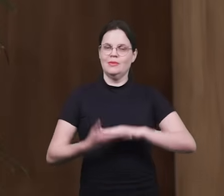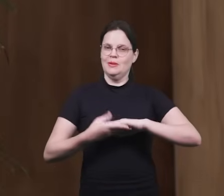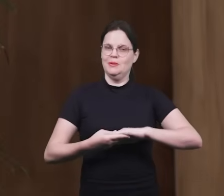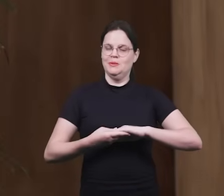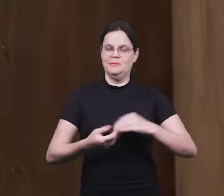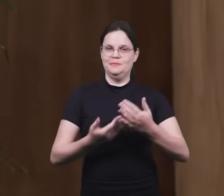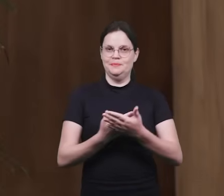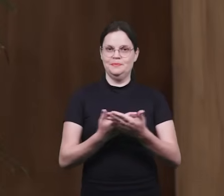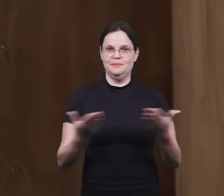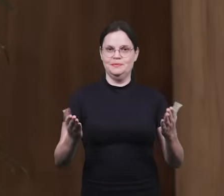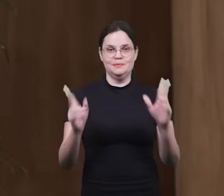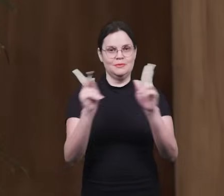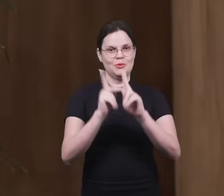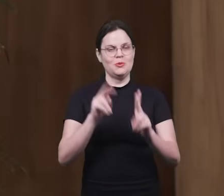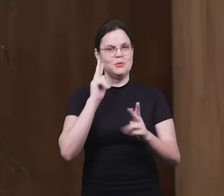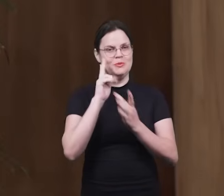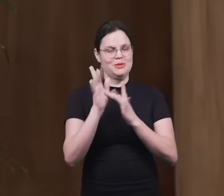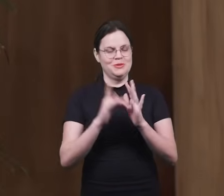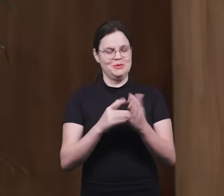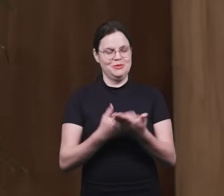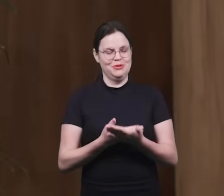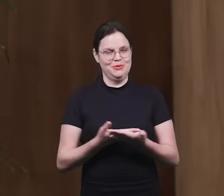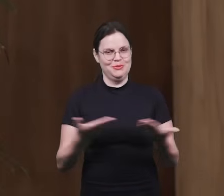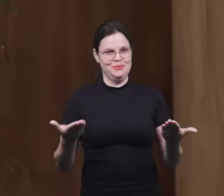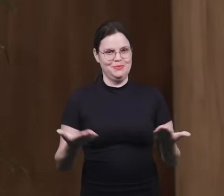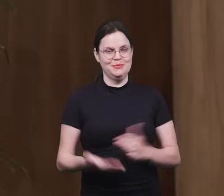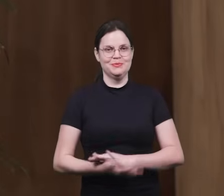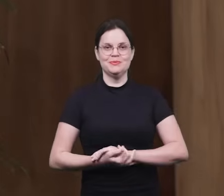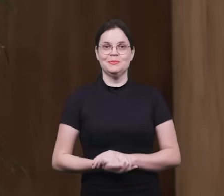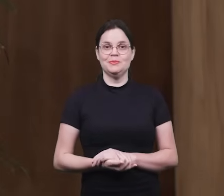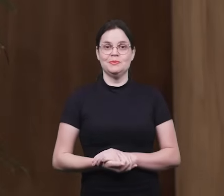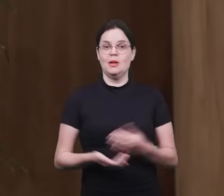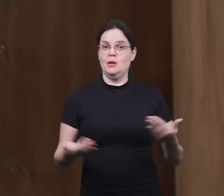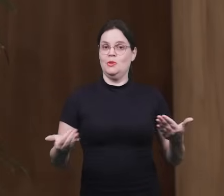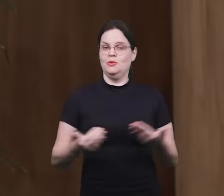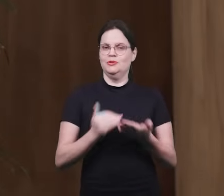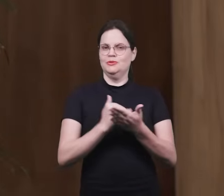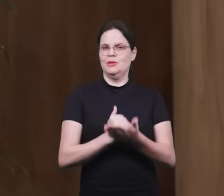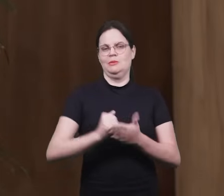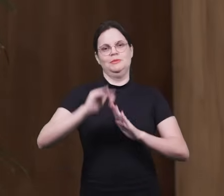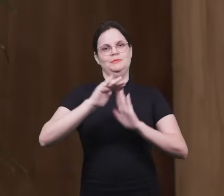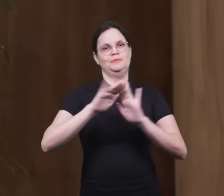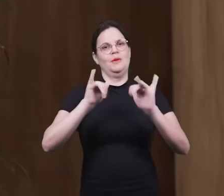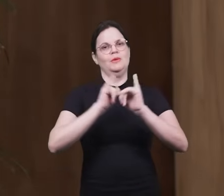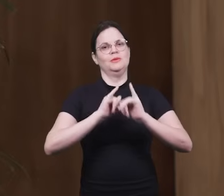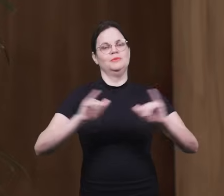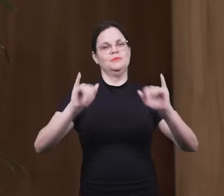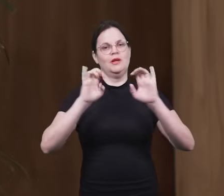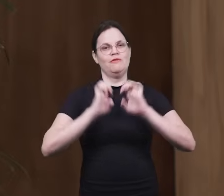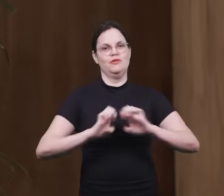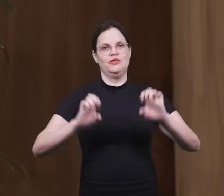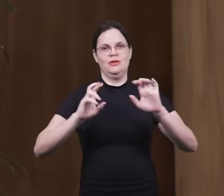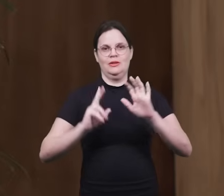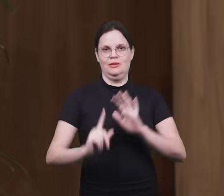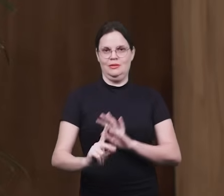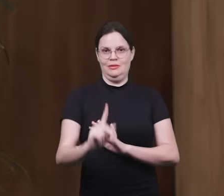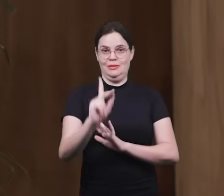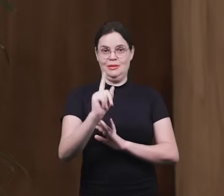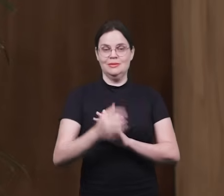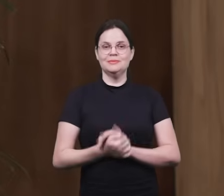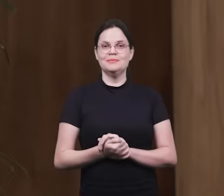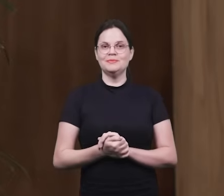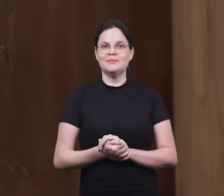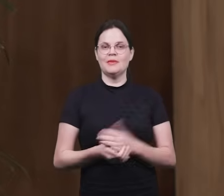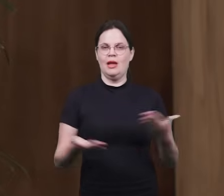Cumprimentamos a todos com a paz do Senhor Jesus. Este é o programa Anunciando o Evangelho Eterno, que